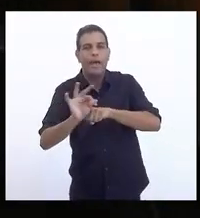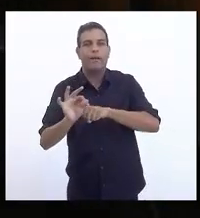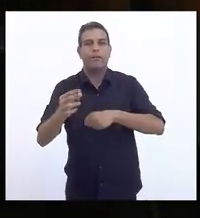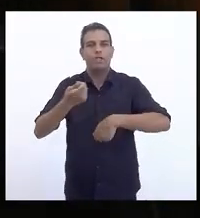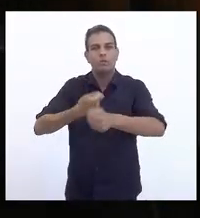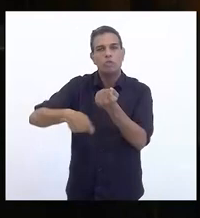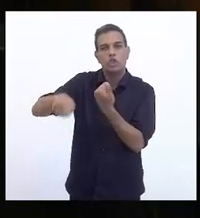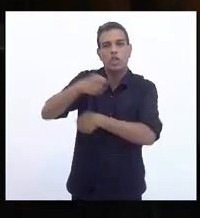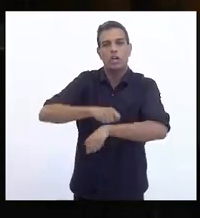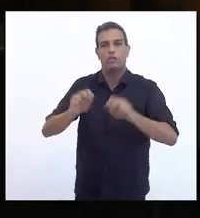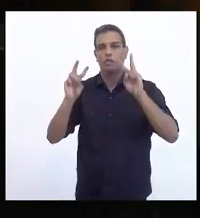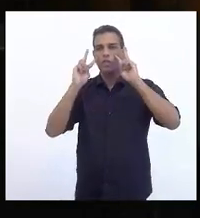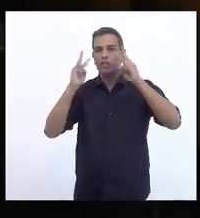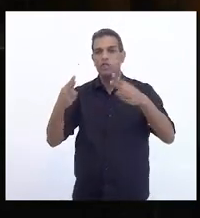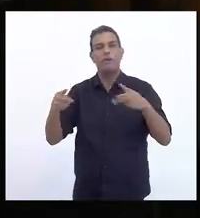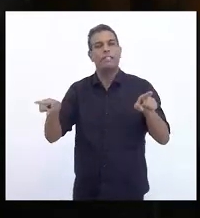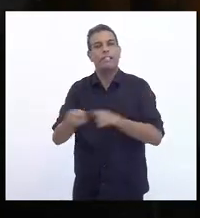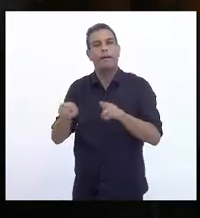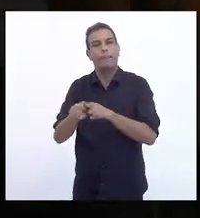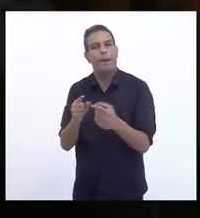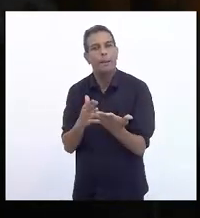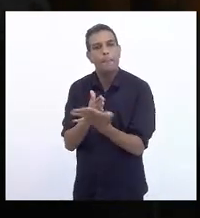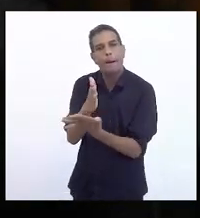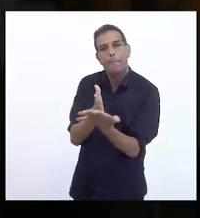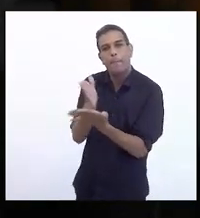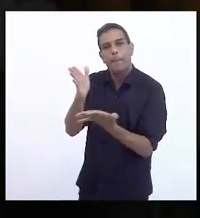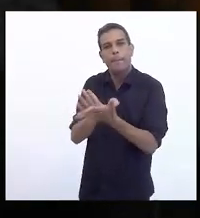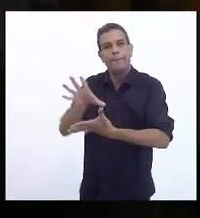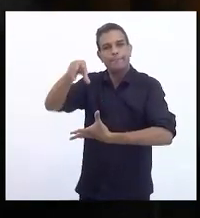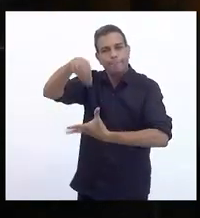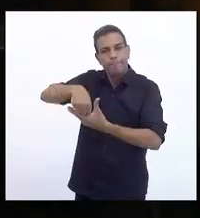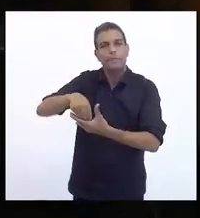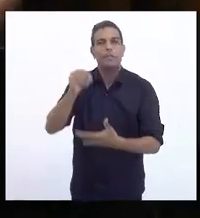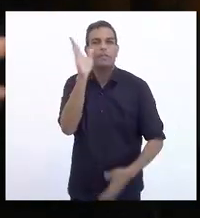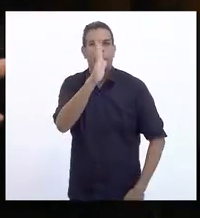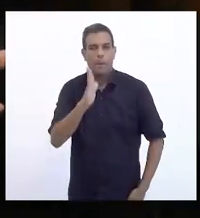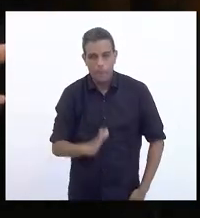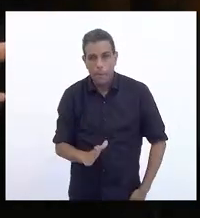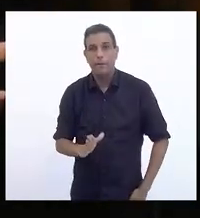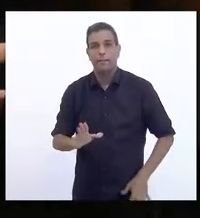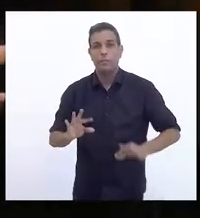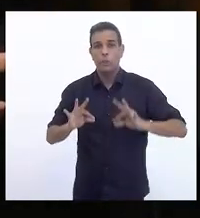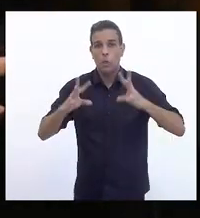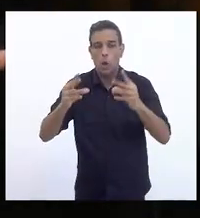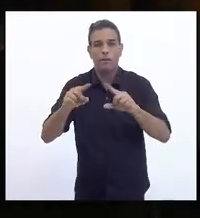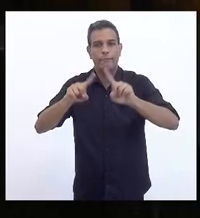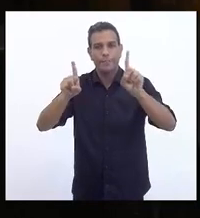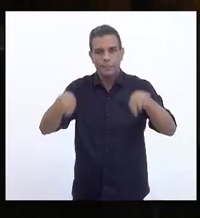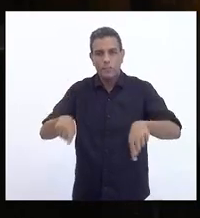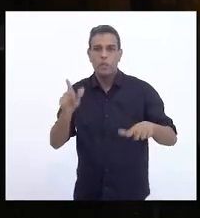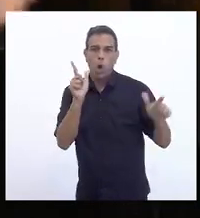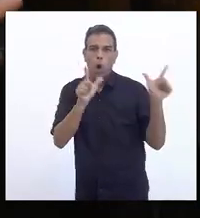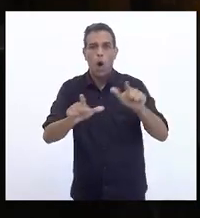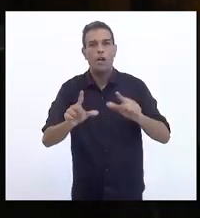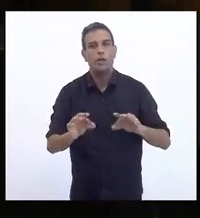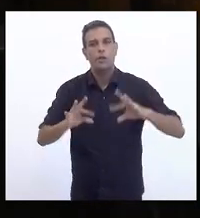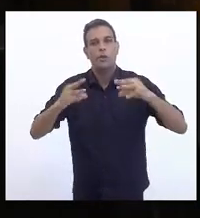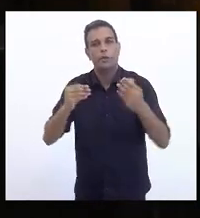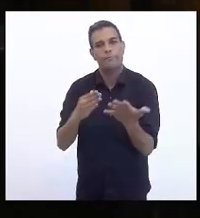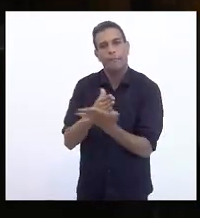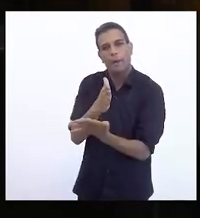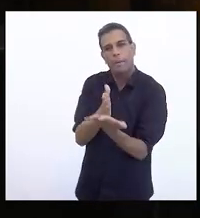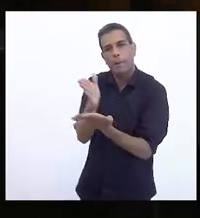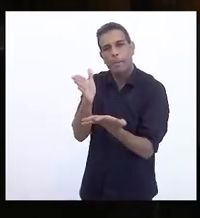técnico-administrativo, é impressionante, talvez a única universidade do Brasil que não tenha quadros da área técnico-administrativa, tem